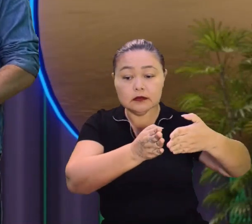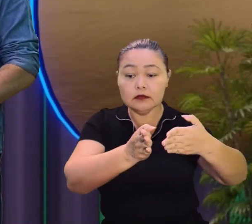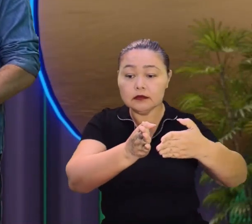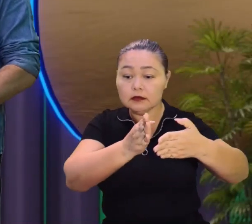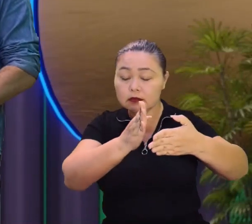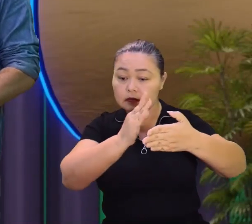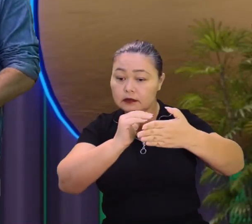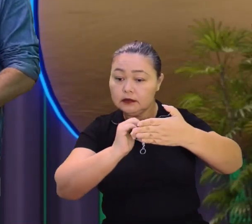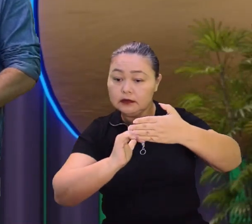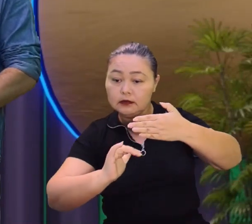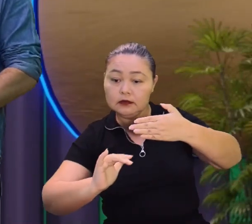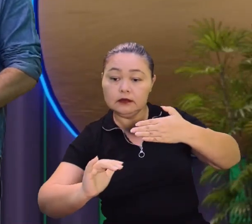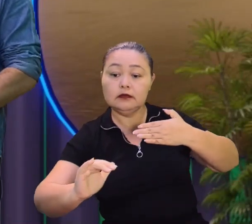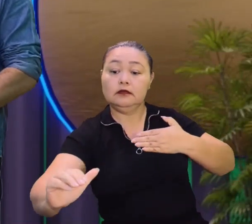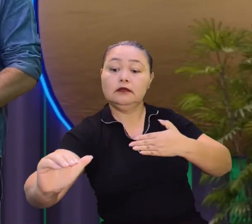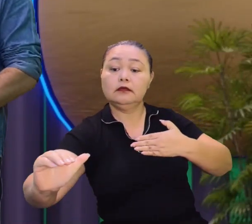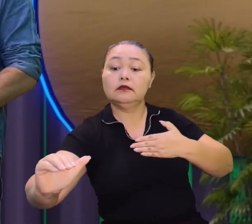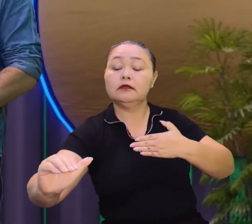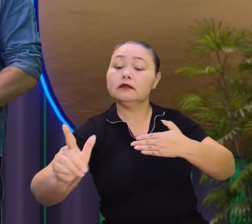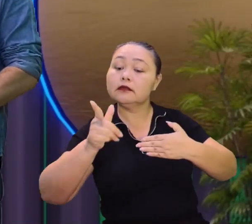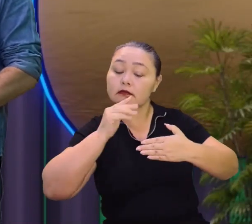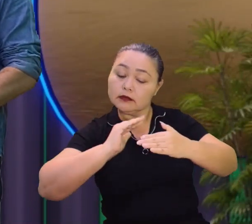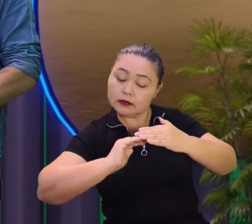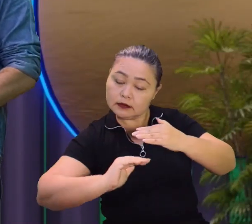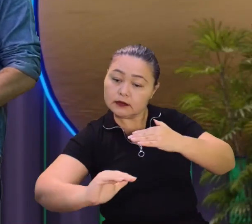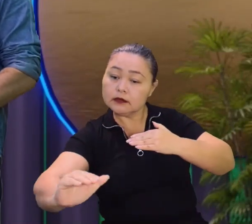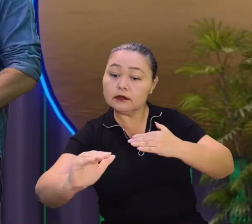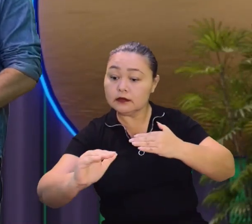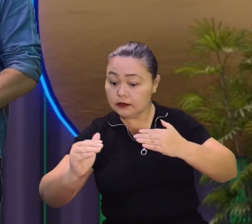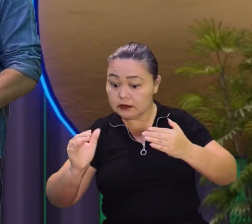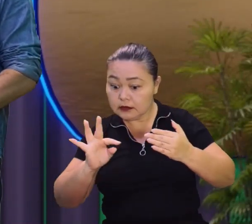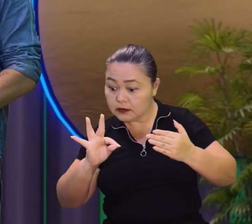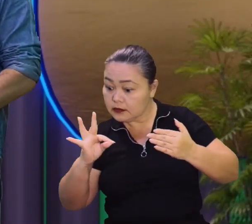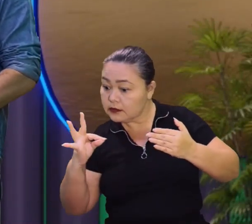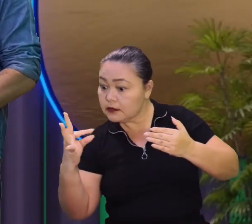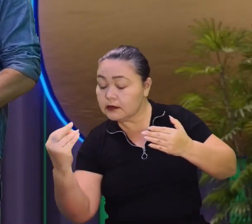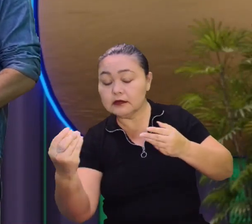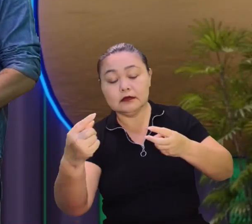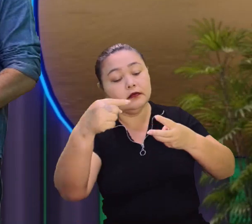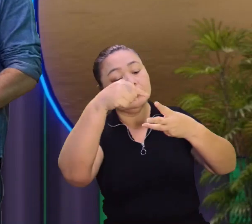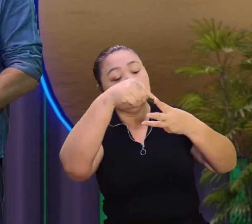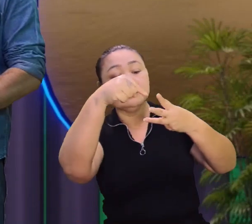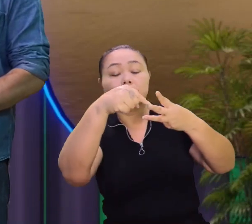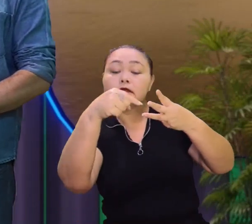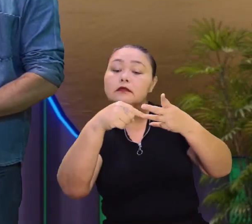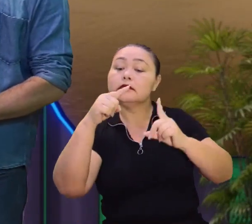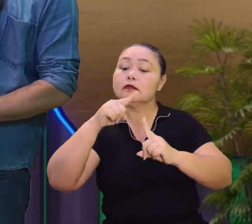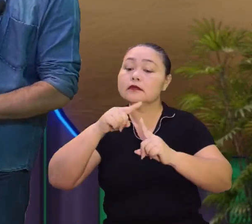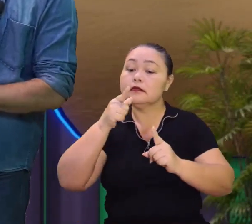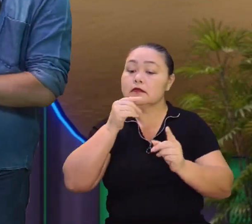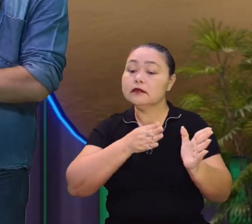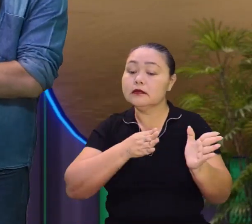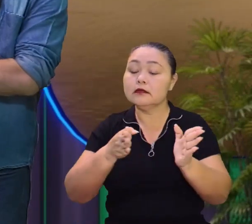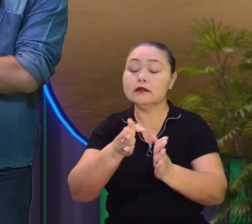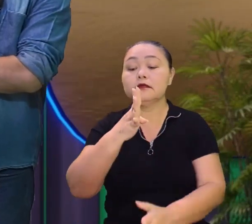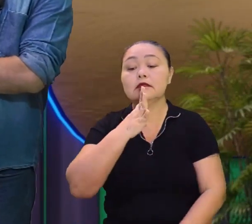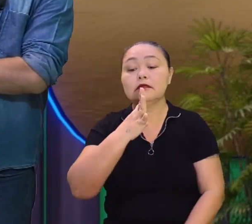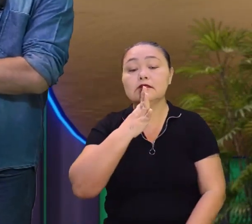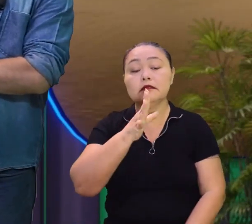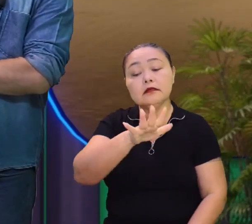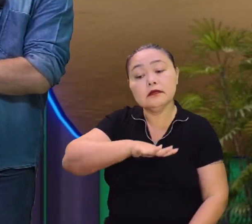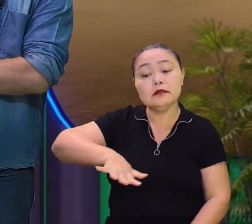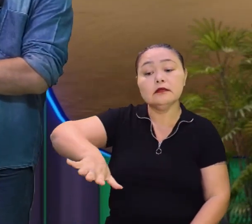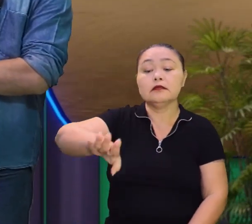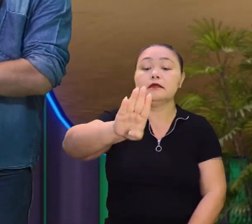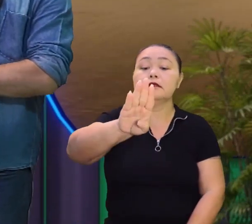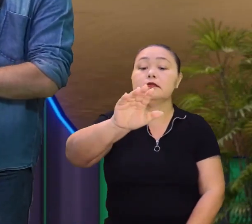subafluentes. Então, essa junção desses três tipos de rios, forma o que a gente conhece aí